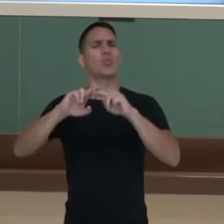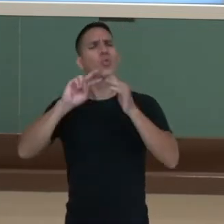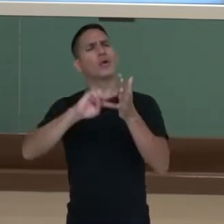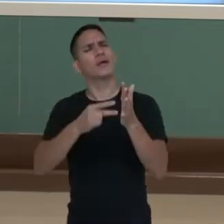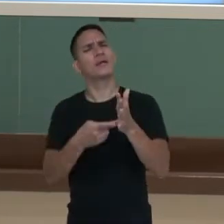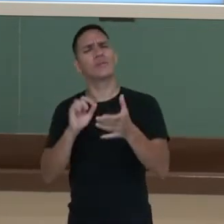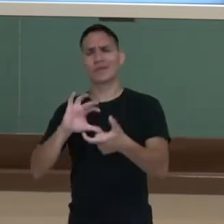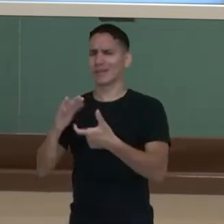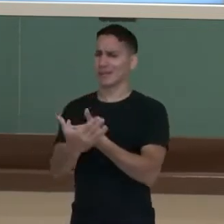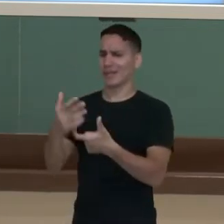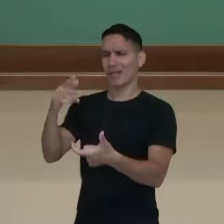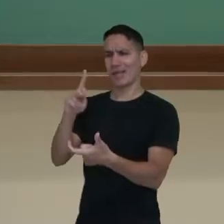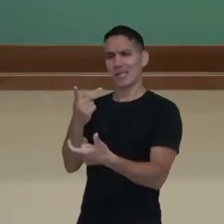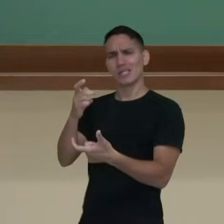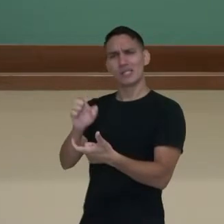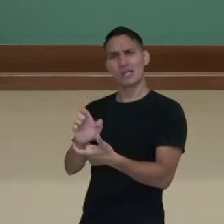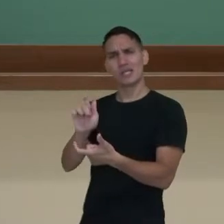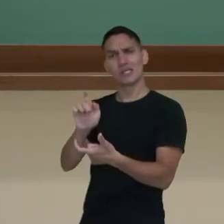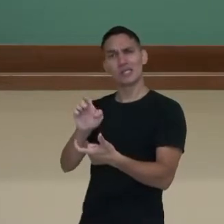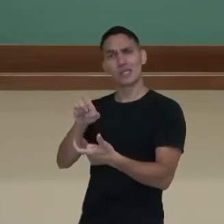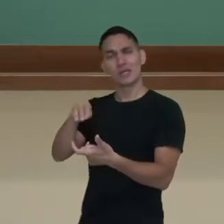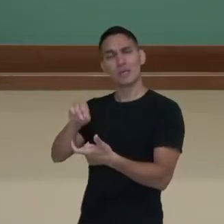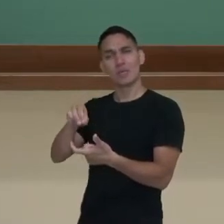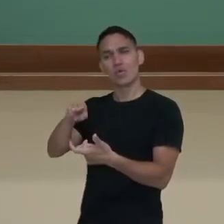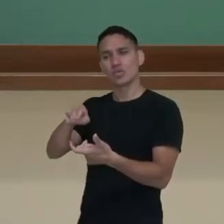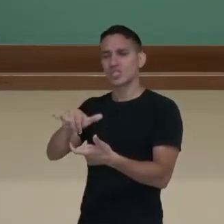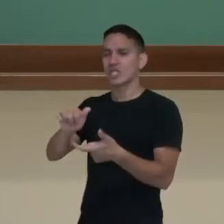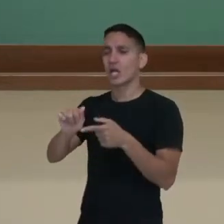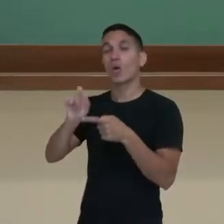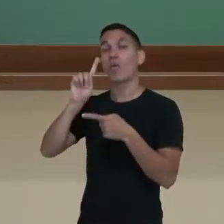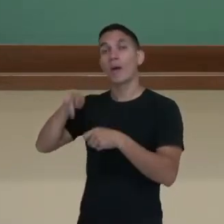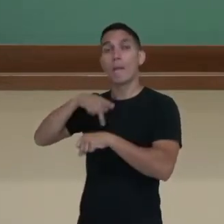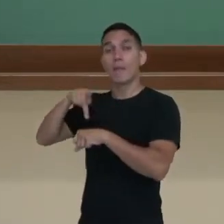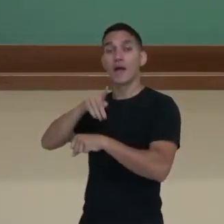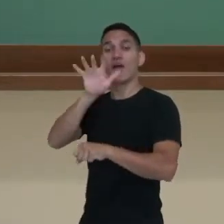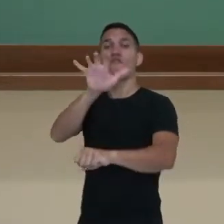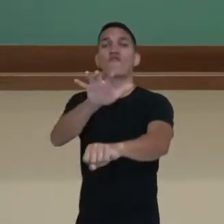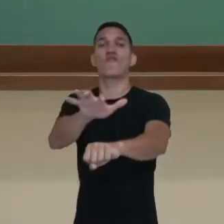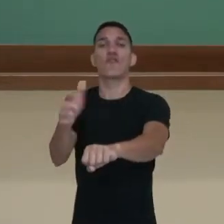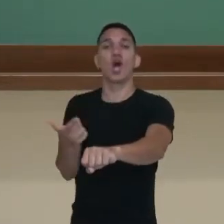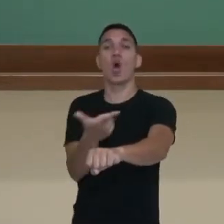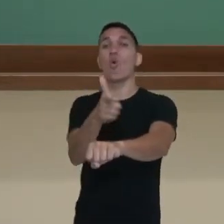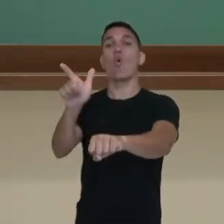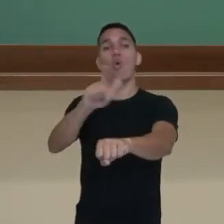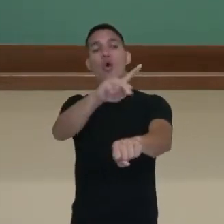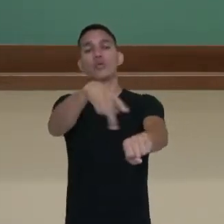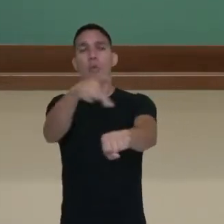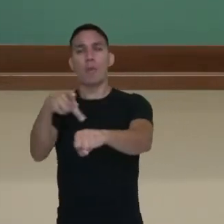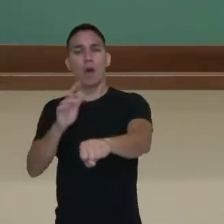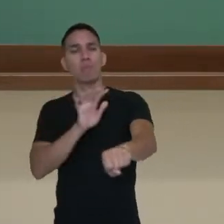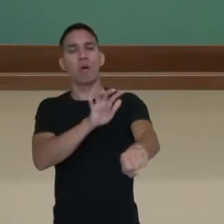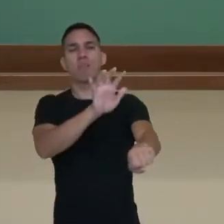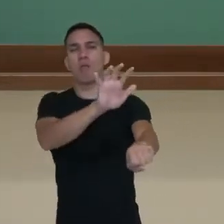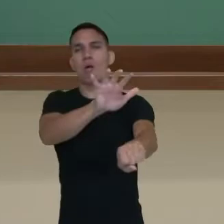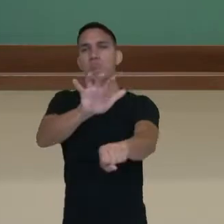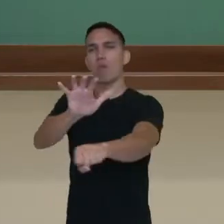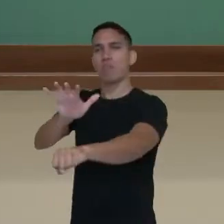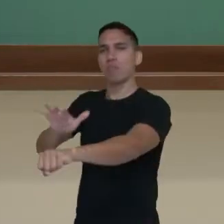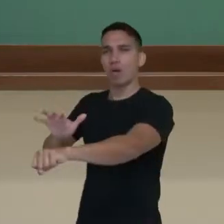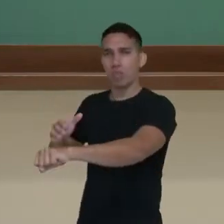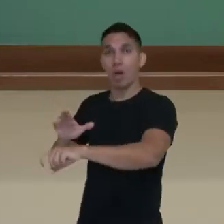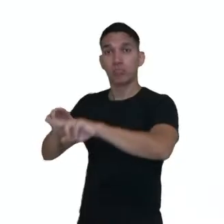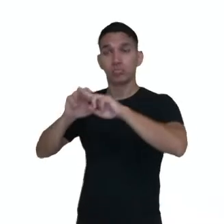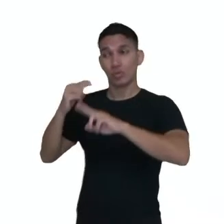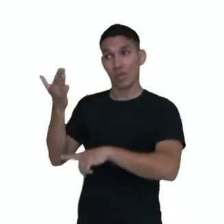hegemonia é um país exercer influência, né, grande influência sobre outros países. Essa hegemonia no passado